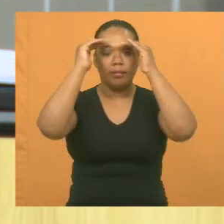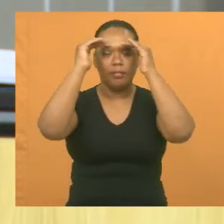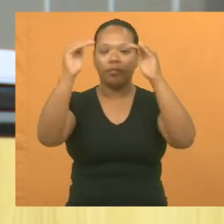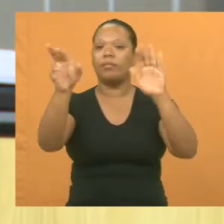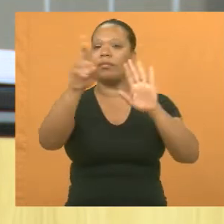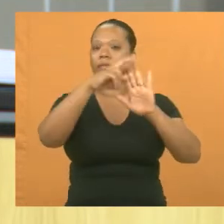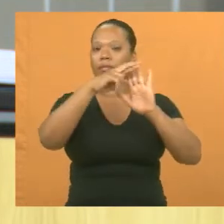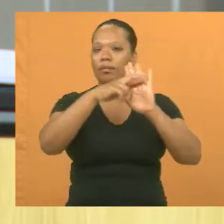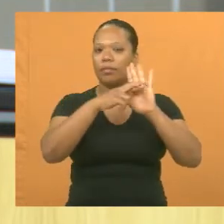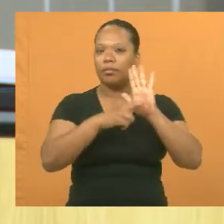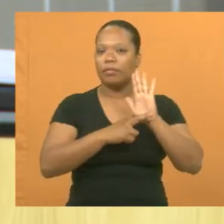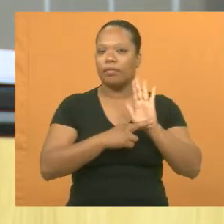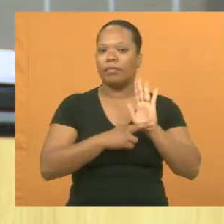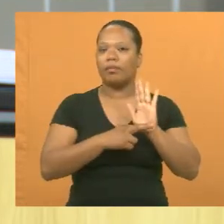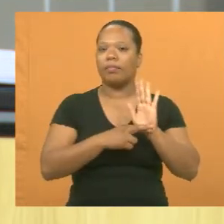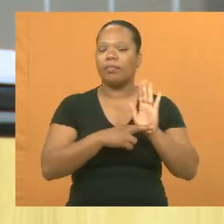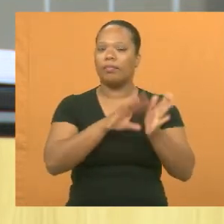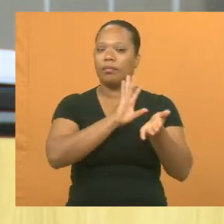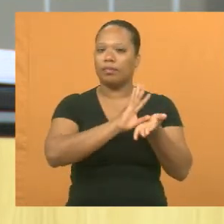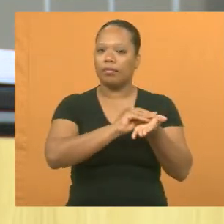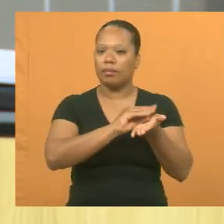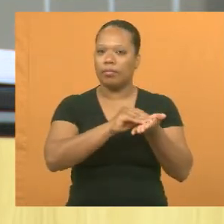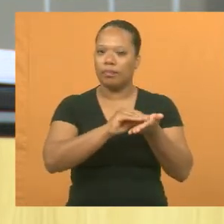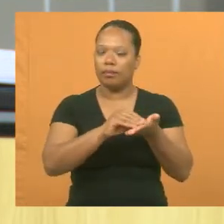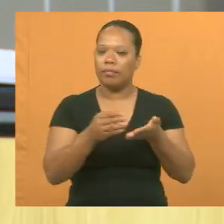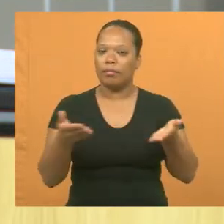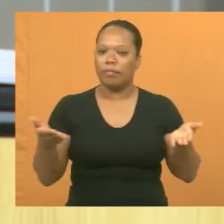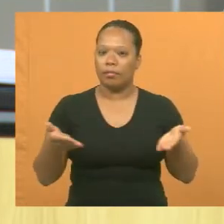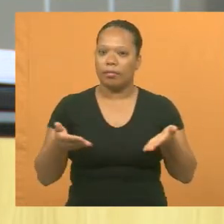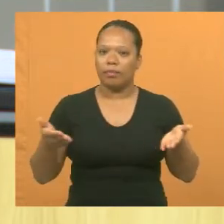formalidades regimentais, seja constado na ata dos trabalhos